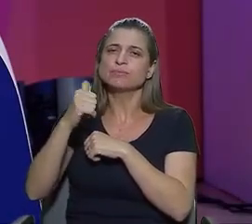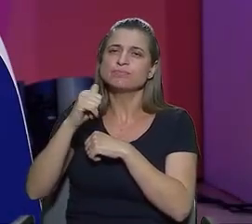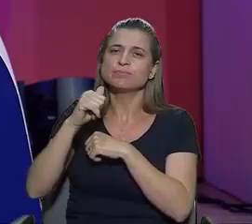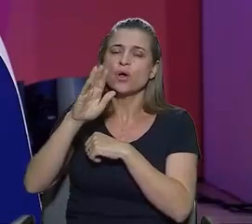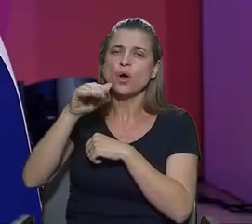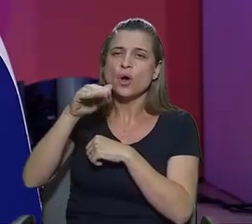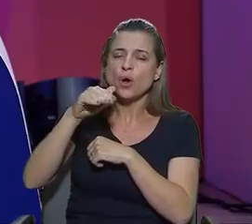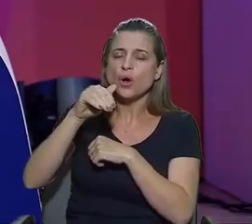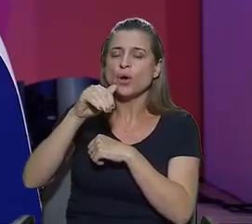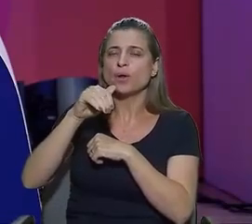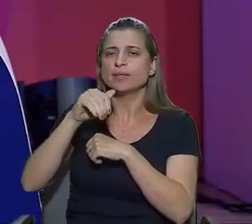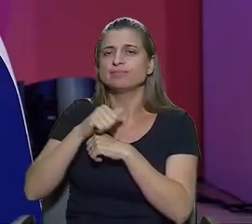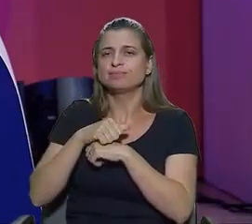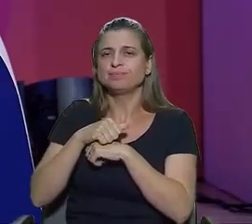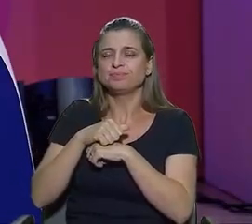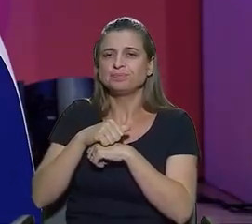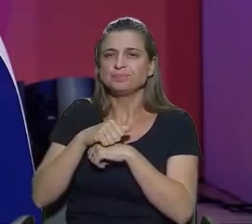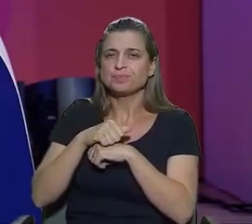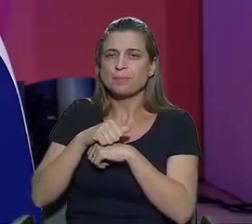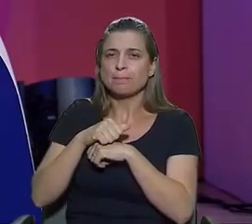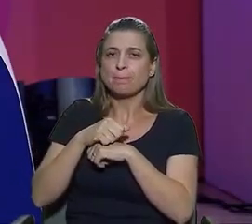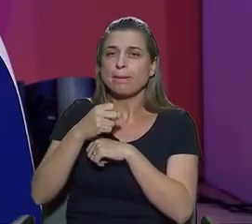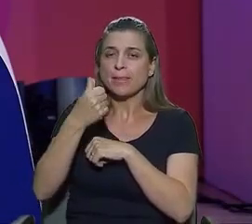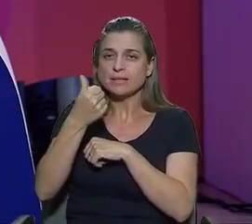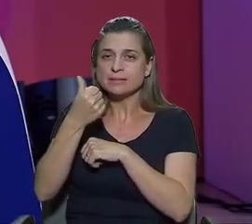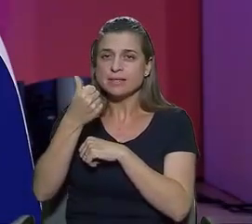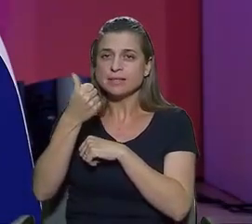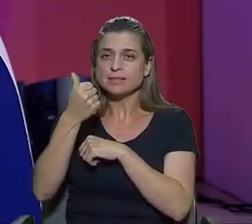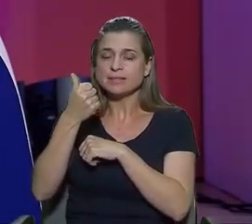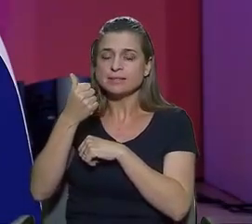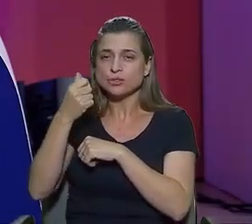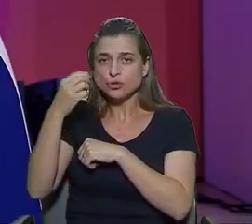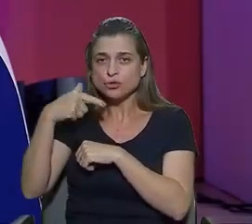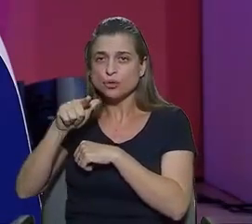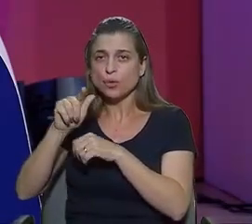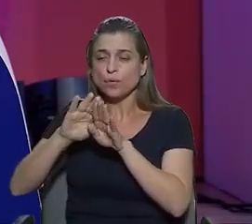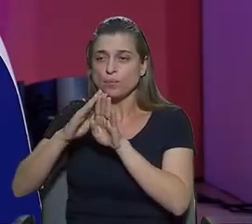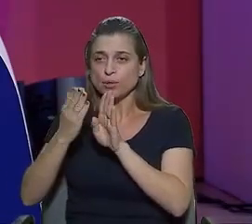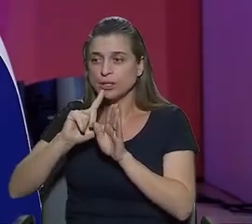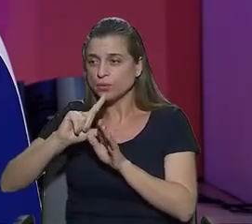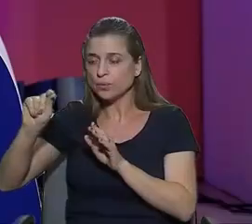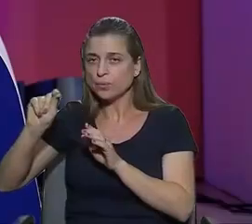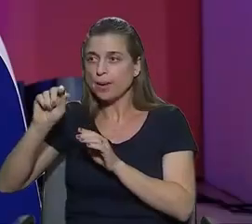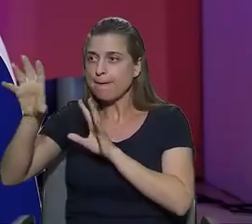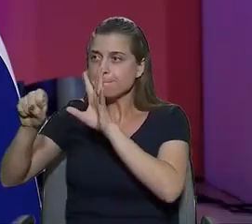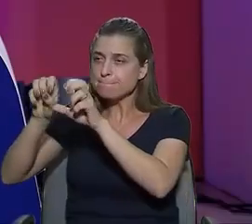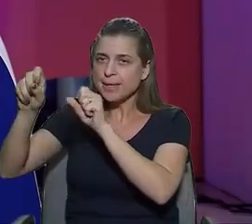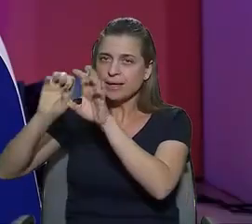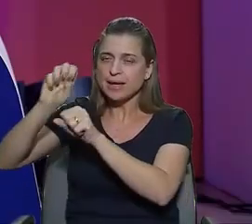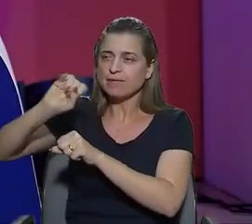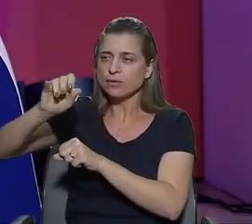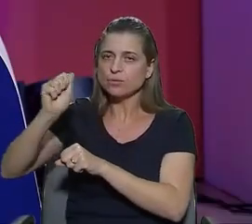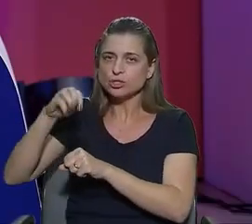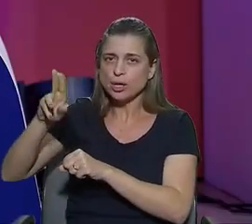mingau. Já subiu o short. Quando tocava 6, já tínhamos saído do portão. Catava os jambos e levava. Os meninos achavam que iam